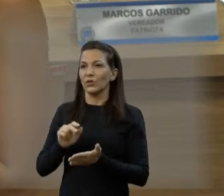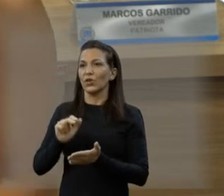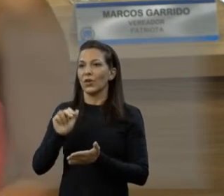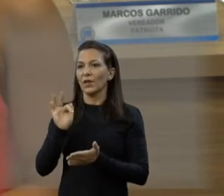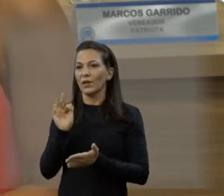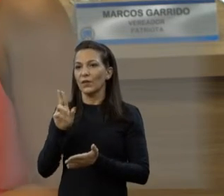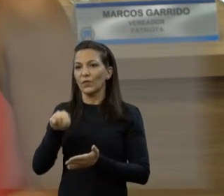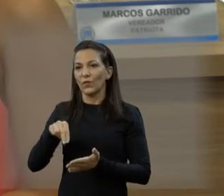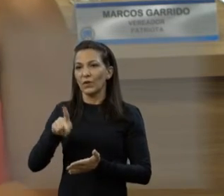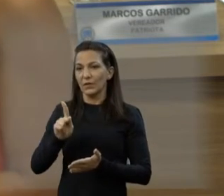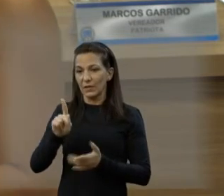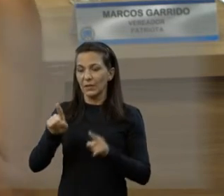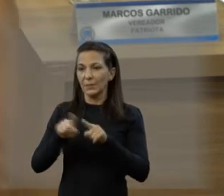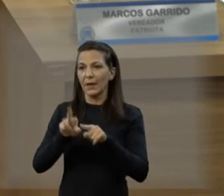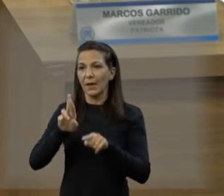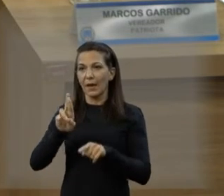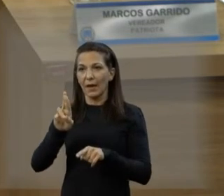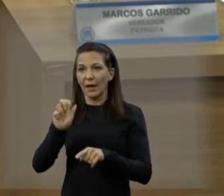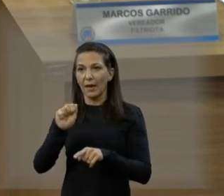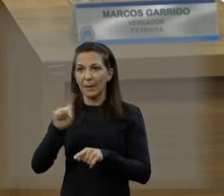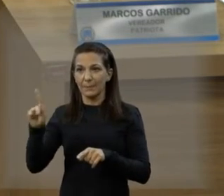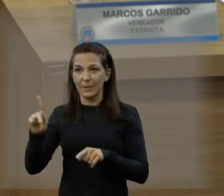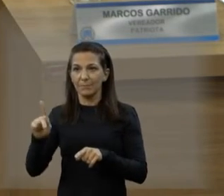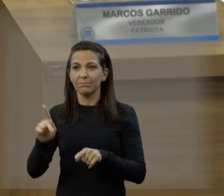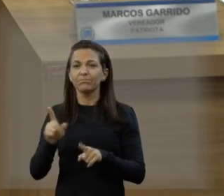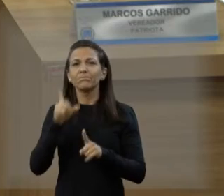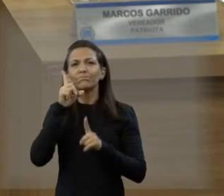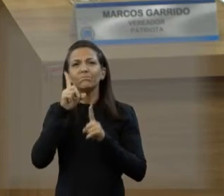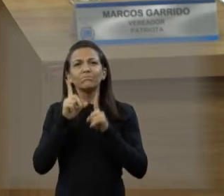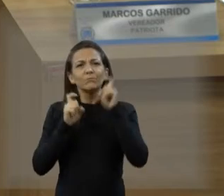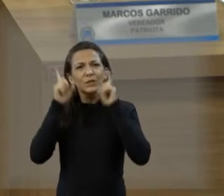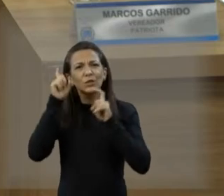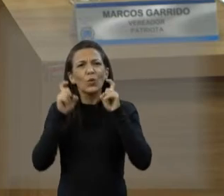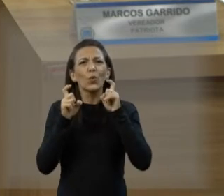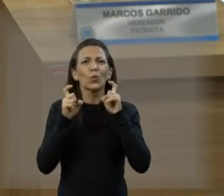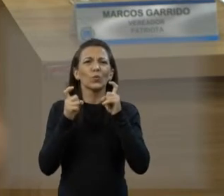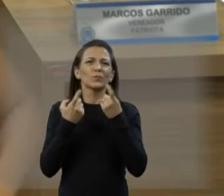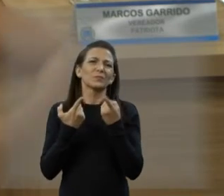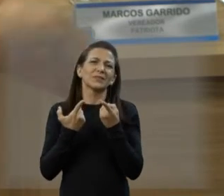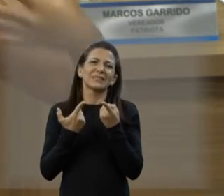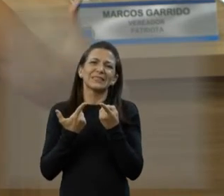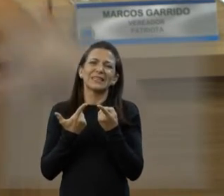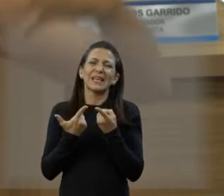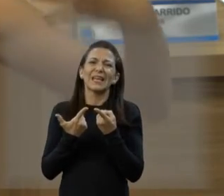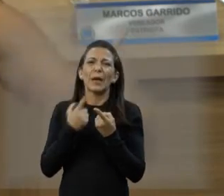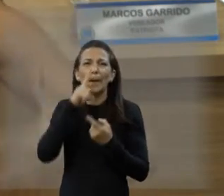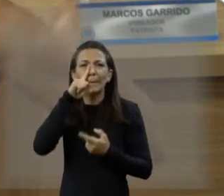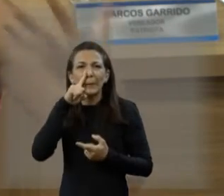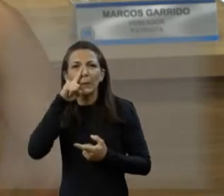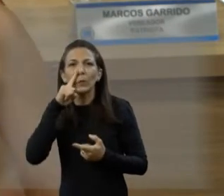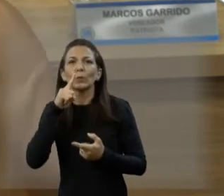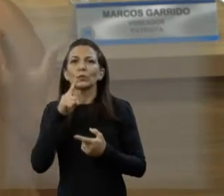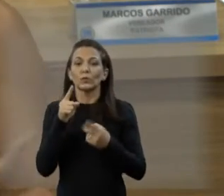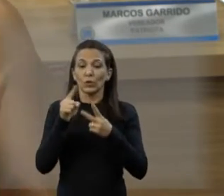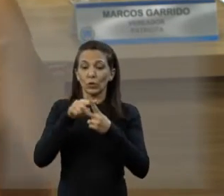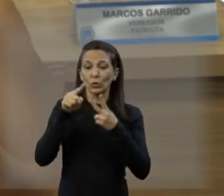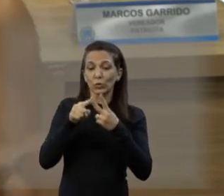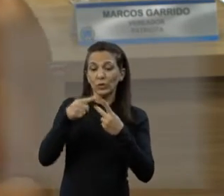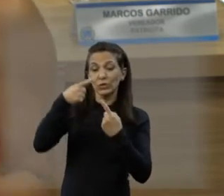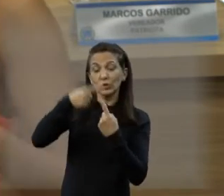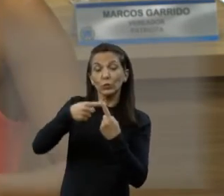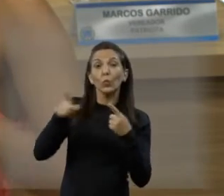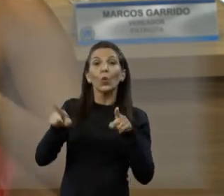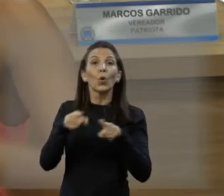acho muito perigoso essa casa querer suprimir essas duas expressões culturais a gente tem que trabalhar para ampliar a